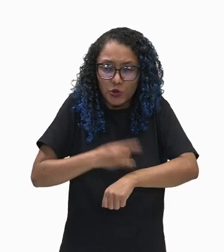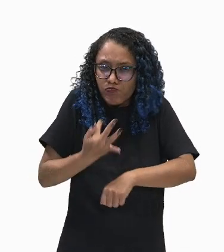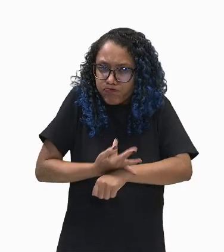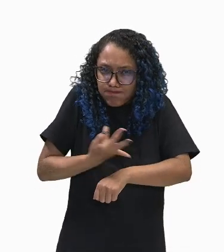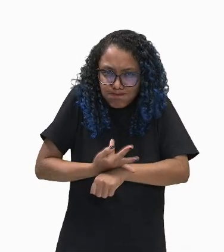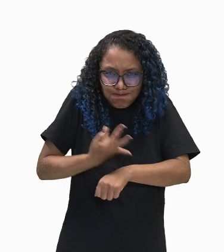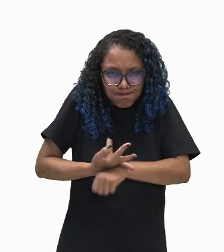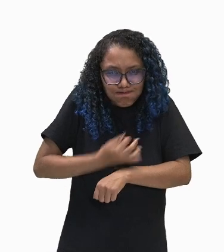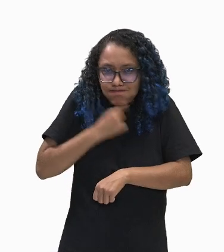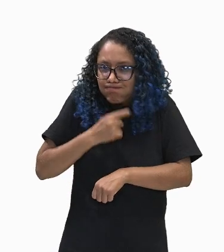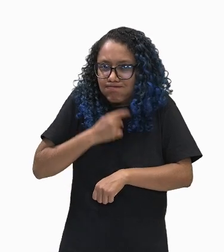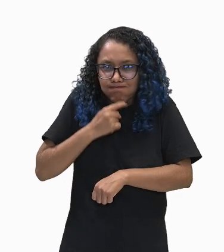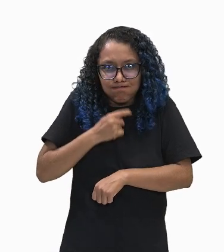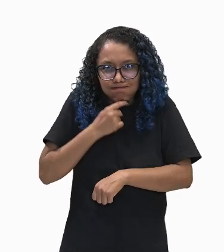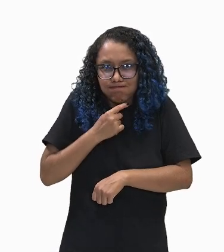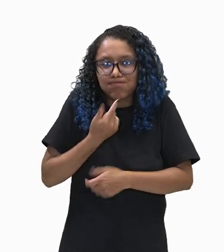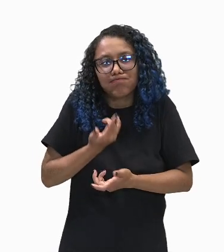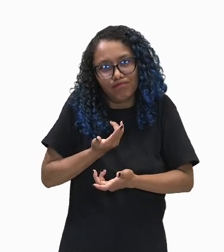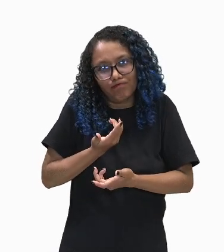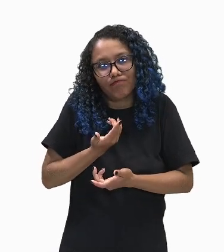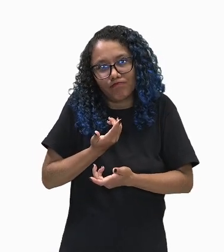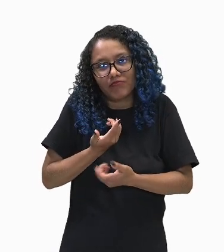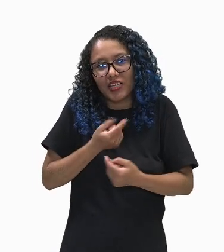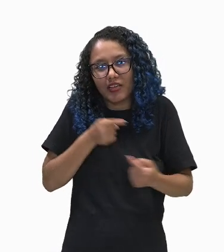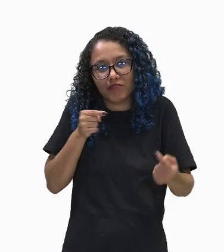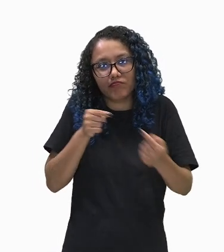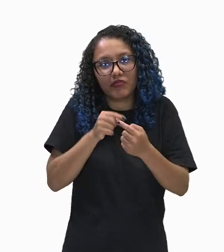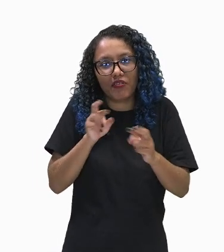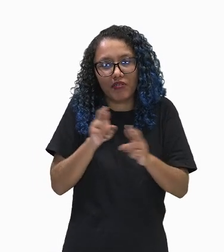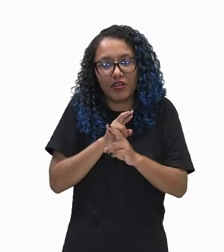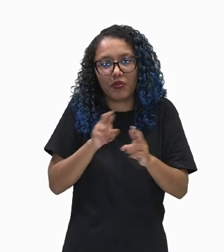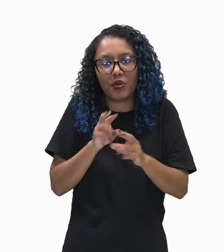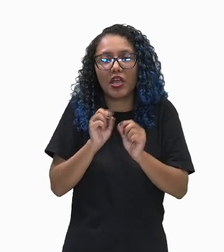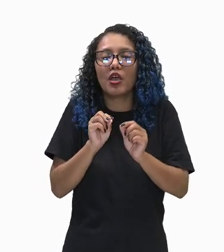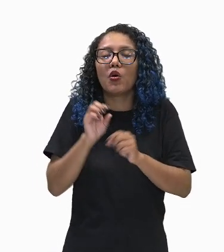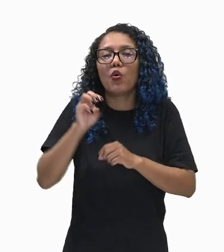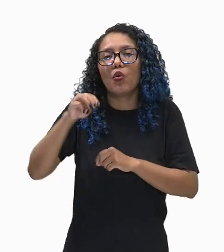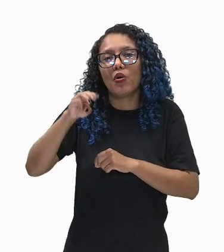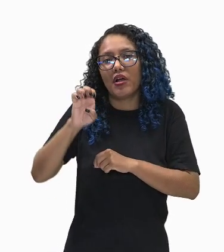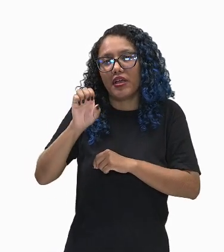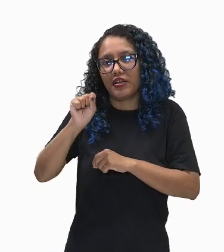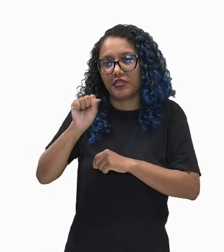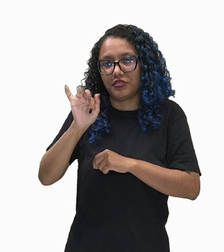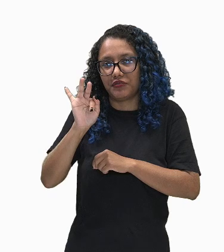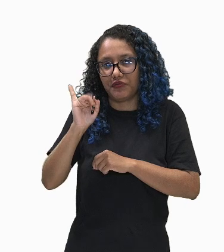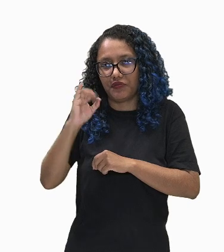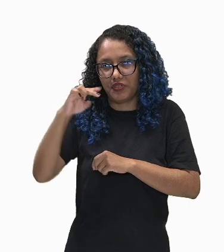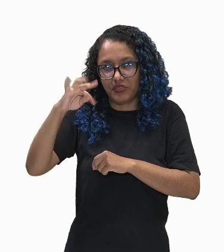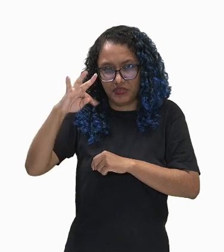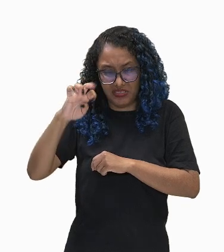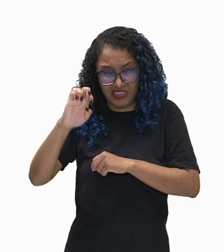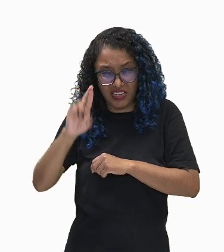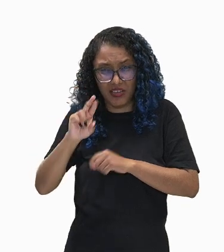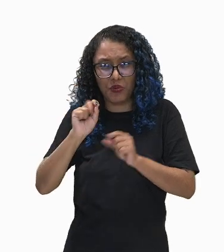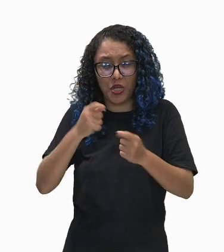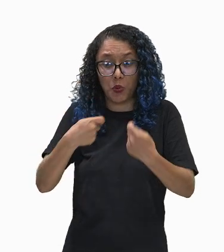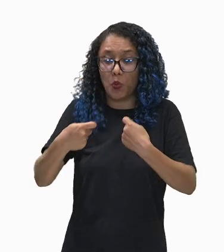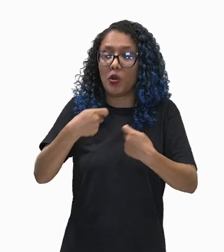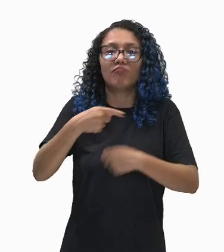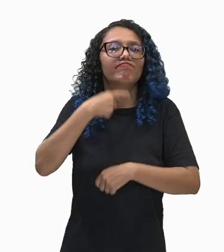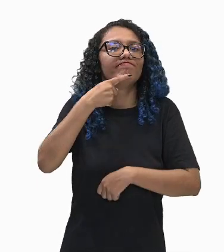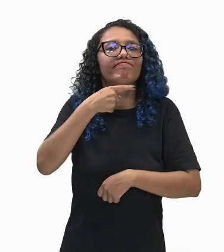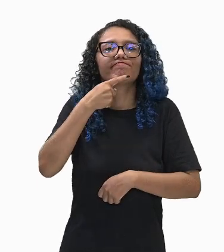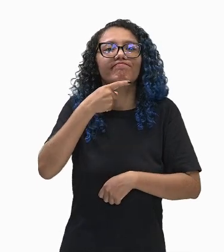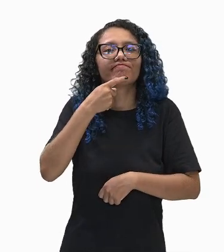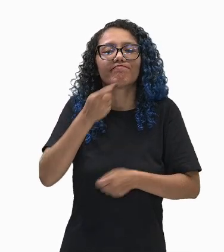está relacionado com aquele músculo do esfíncter, onde você não consegue controlar a entrada e a saída, na verdade,